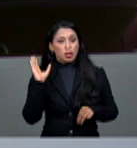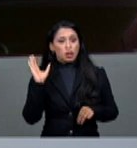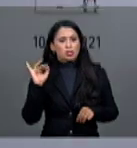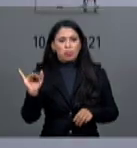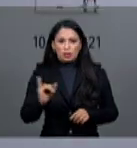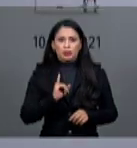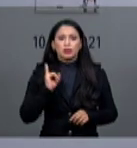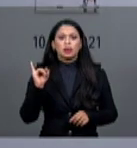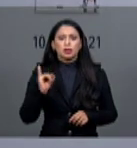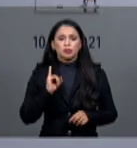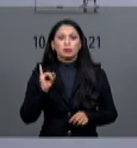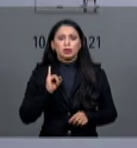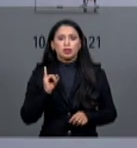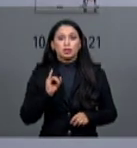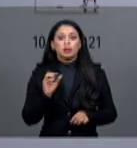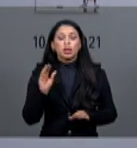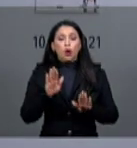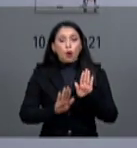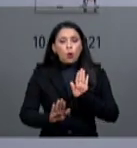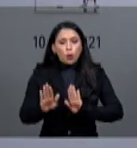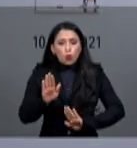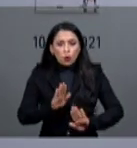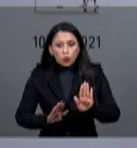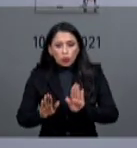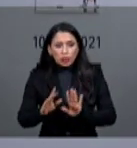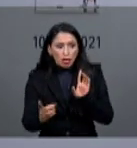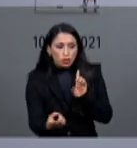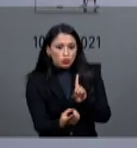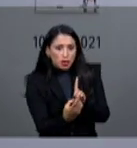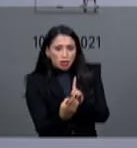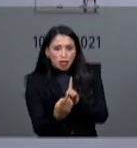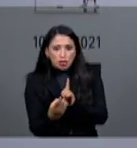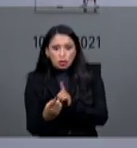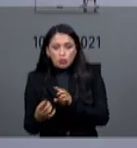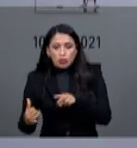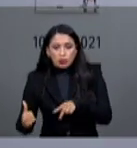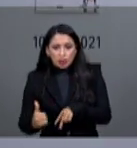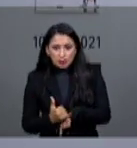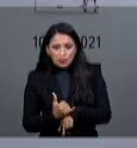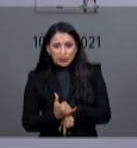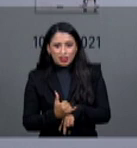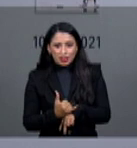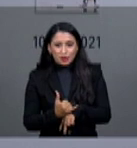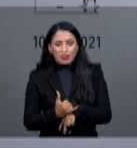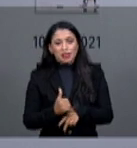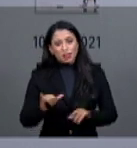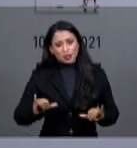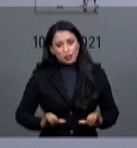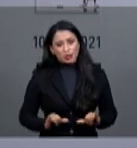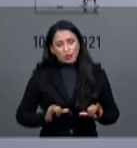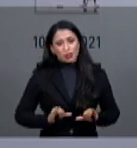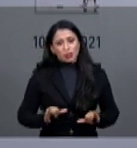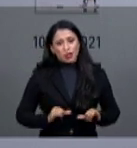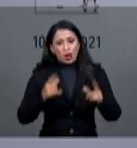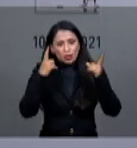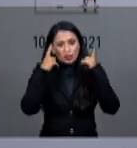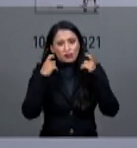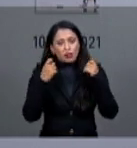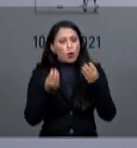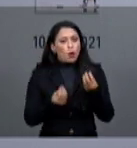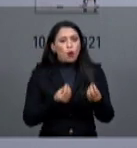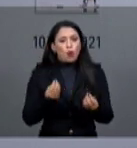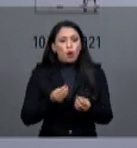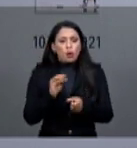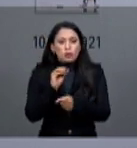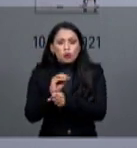é o cuidado no atendimento das vítimas de violência doméstica, a maneira como elas devem ser